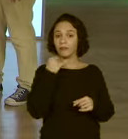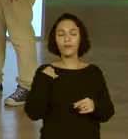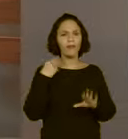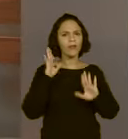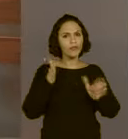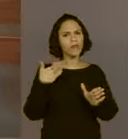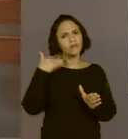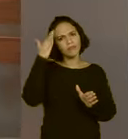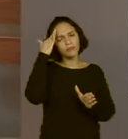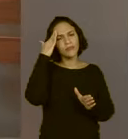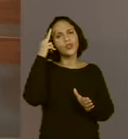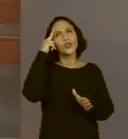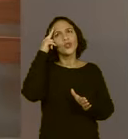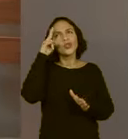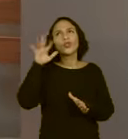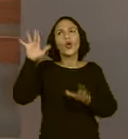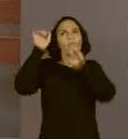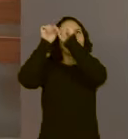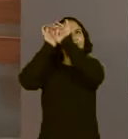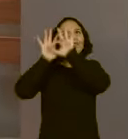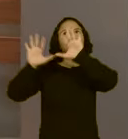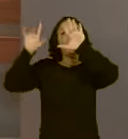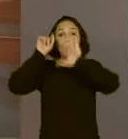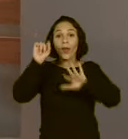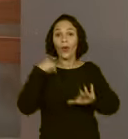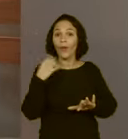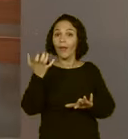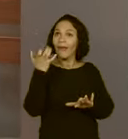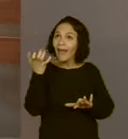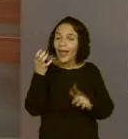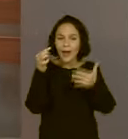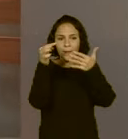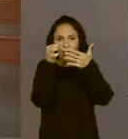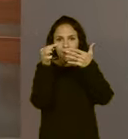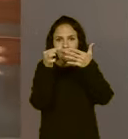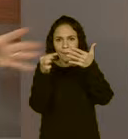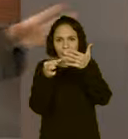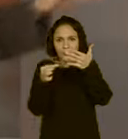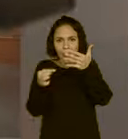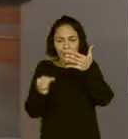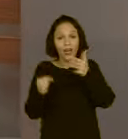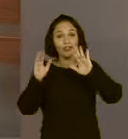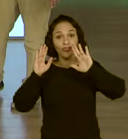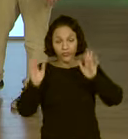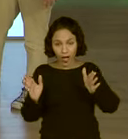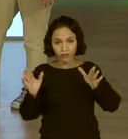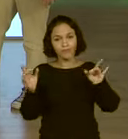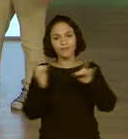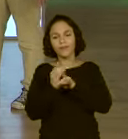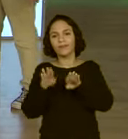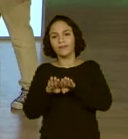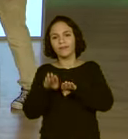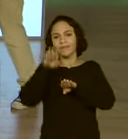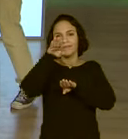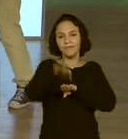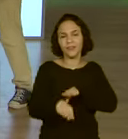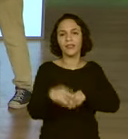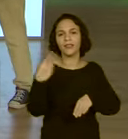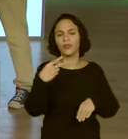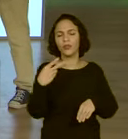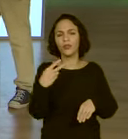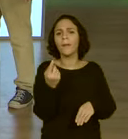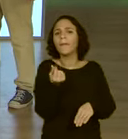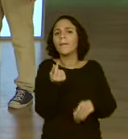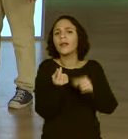defini exatamente qual é o sonho que vai atender todos aqueles critérios ali. Quanto custa esse